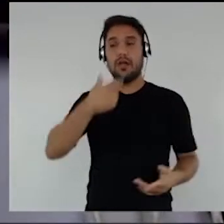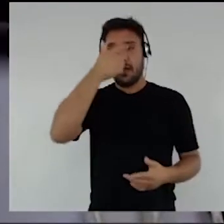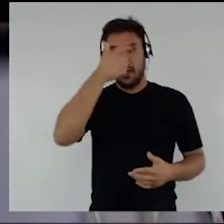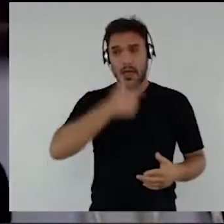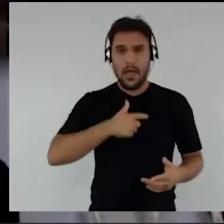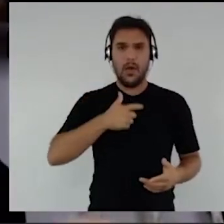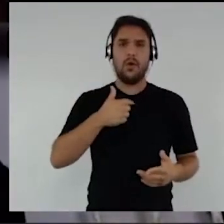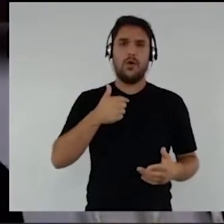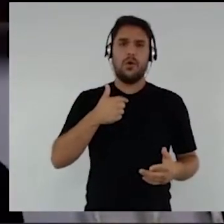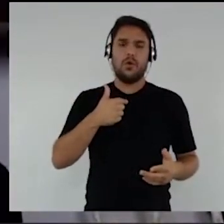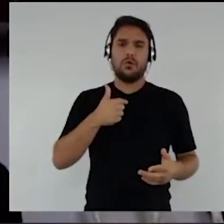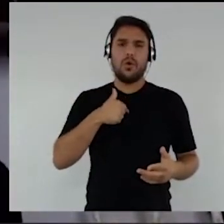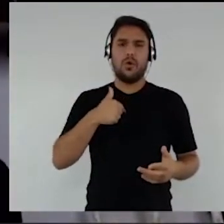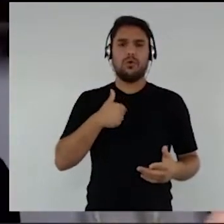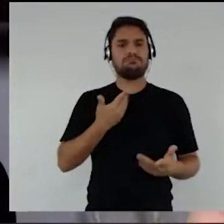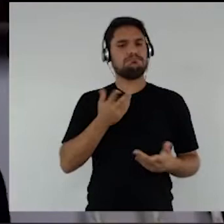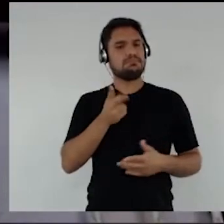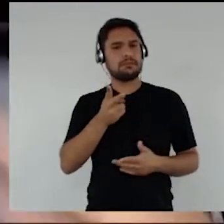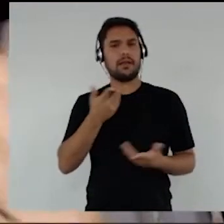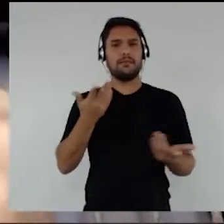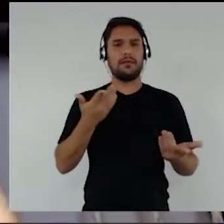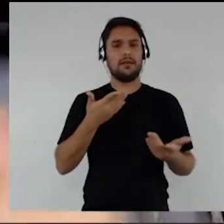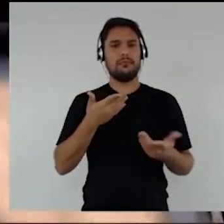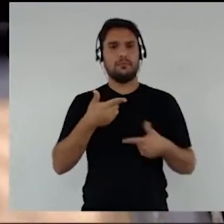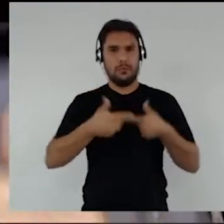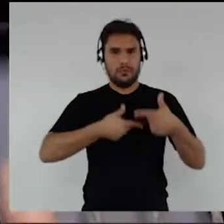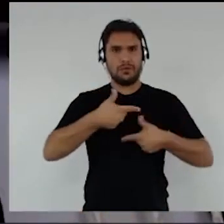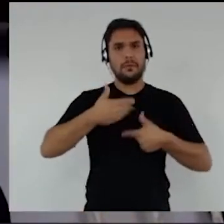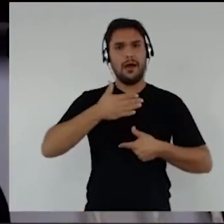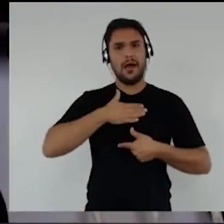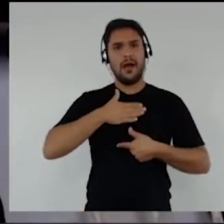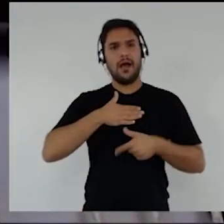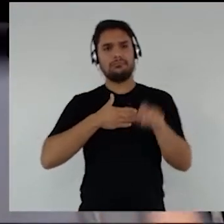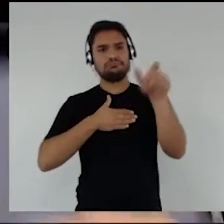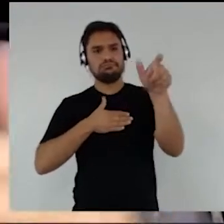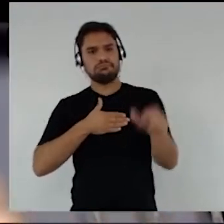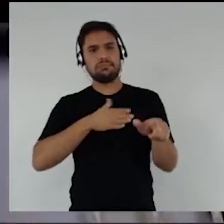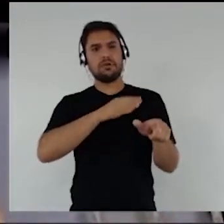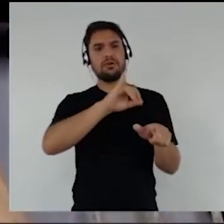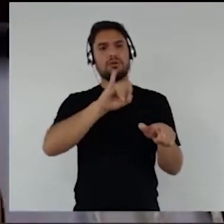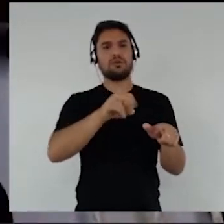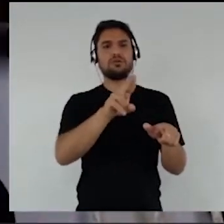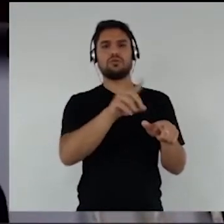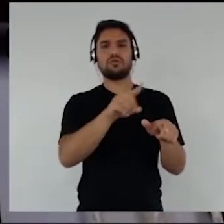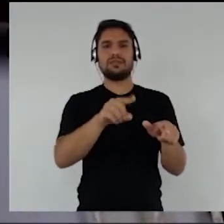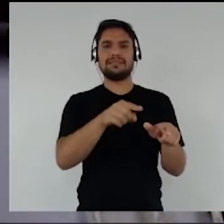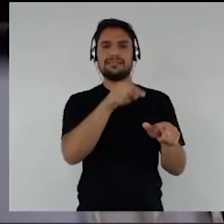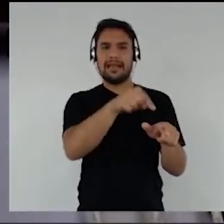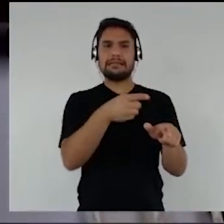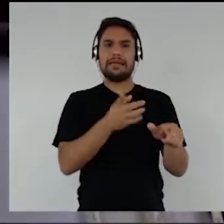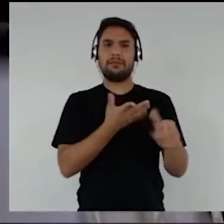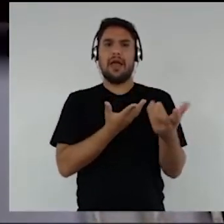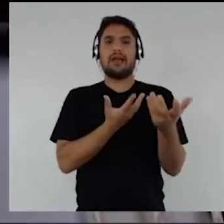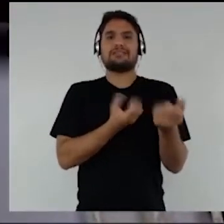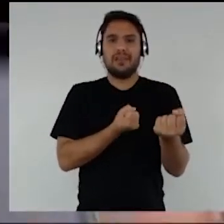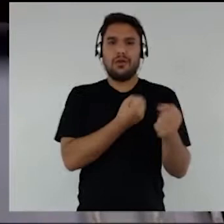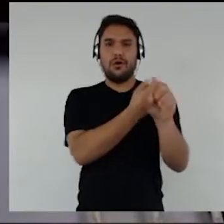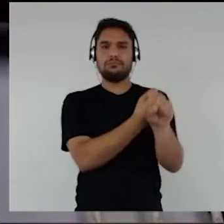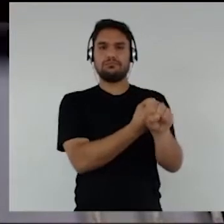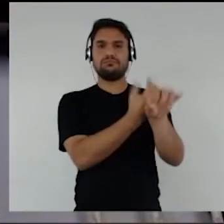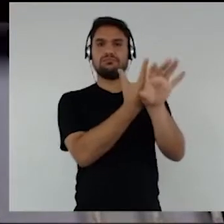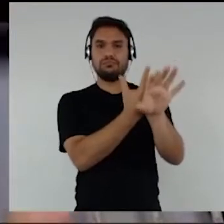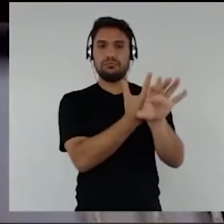majoritariamente muito bem recebida. Né? Os juízes com quem eu pedi para despachar online me receberam, os desembargadores